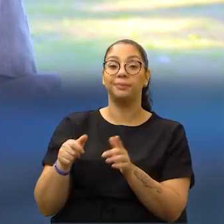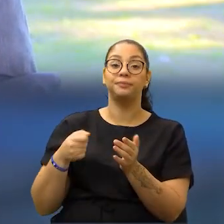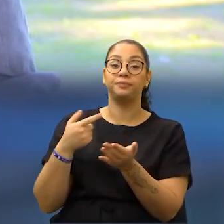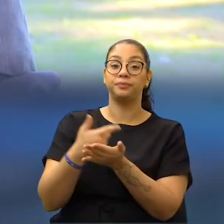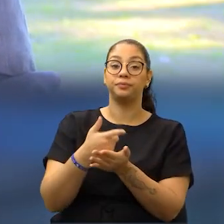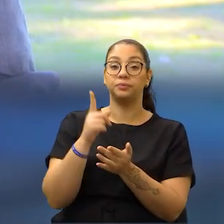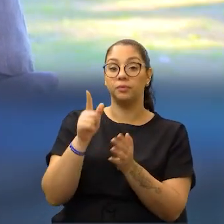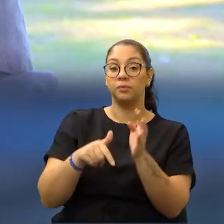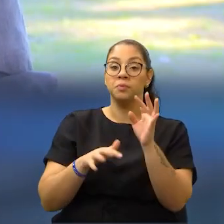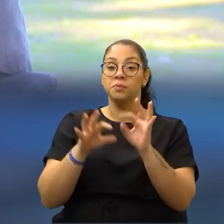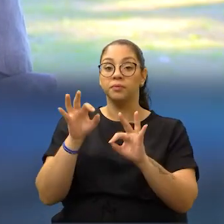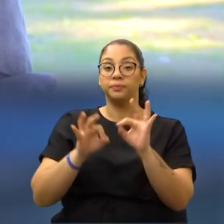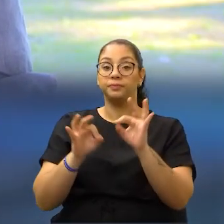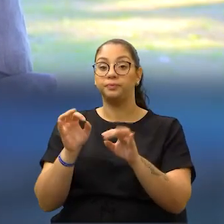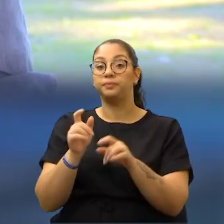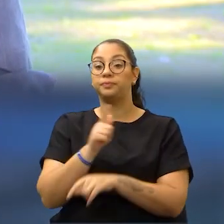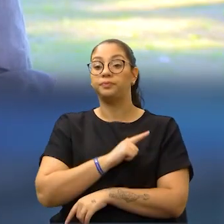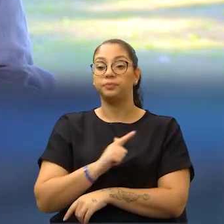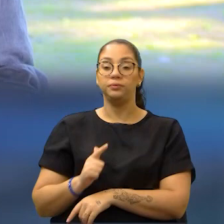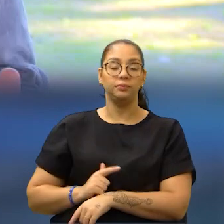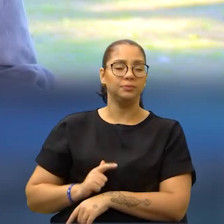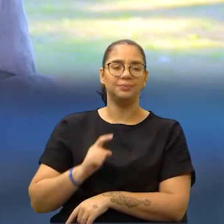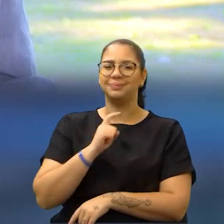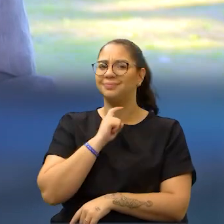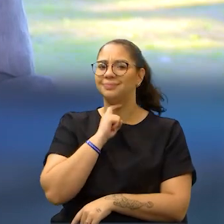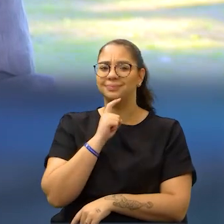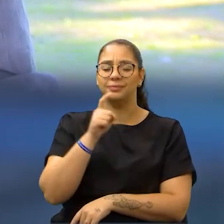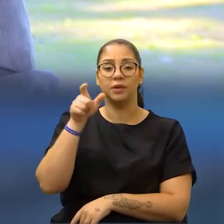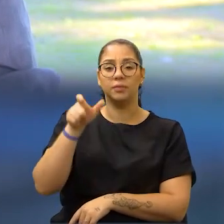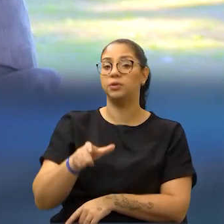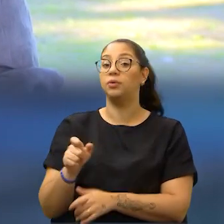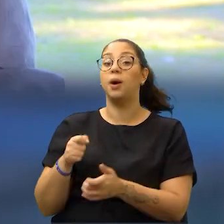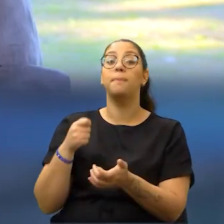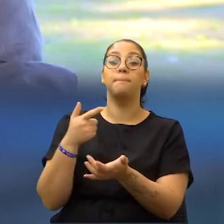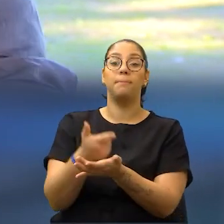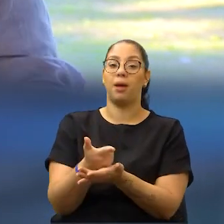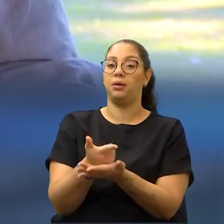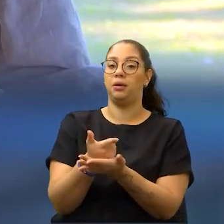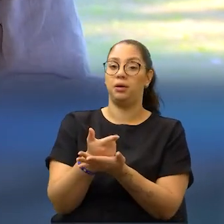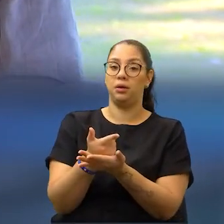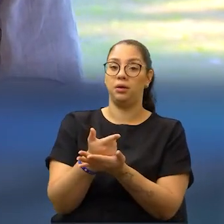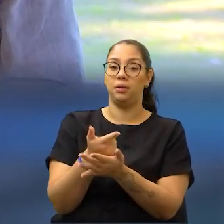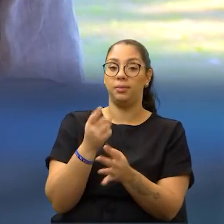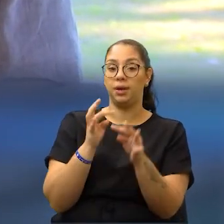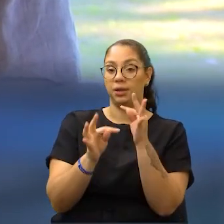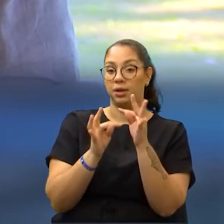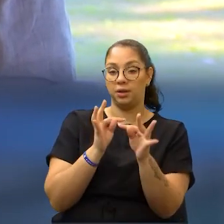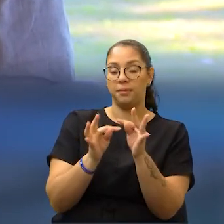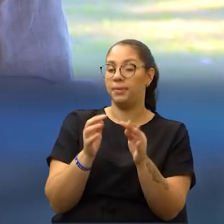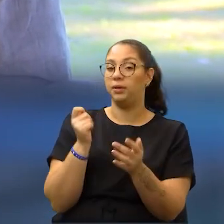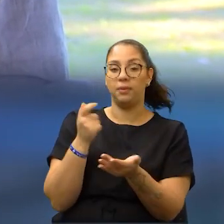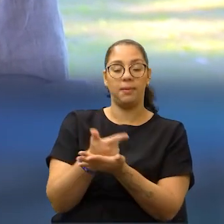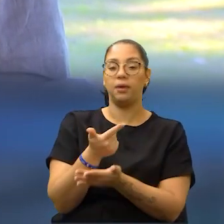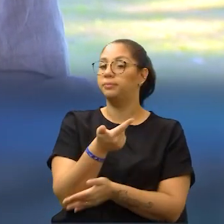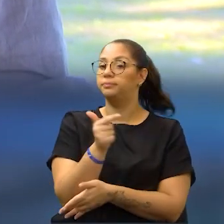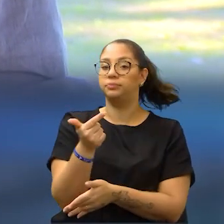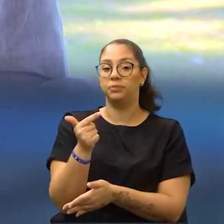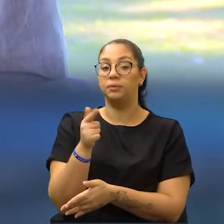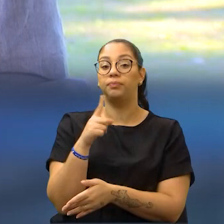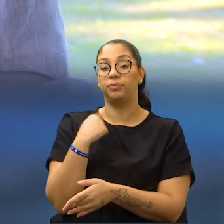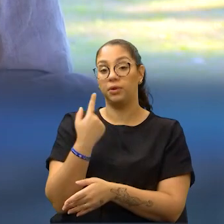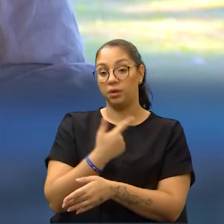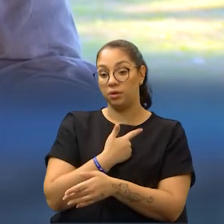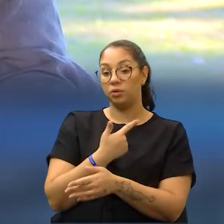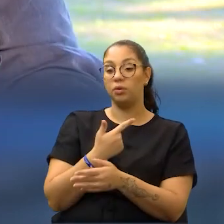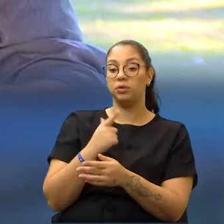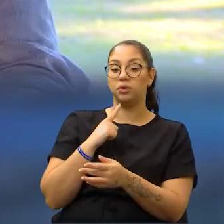esses programas de governo. Então nenhuma pessoa, né, ela paga, né, para esse tratamento. E